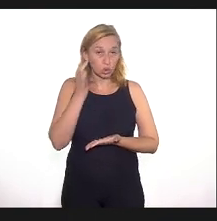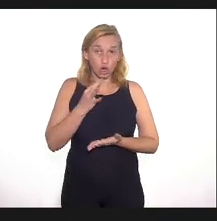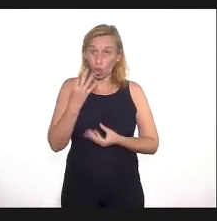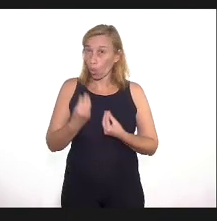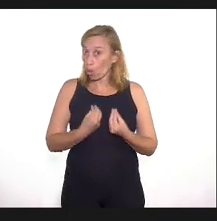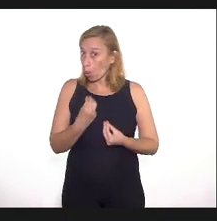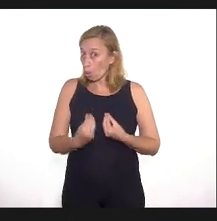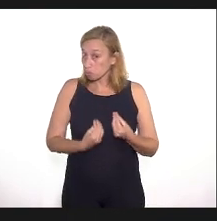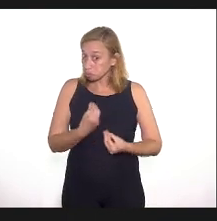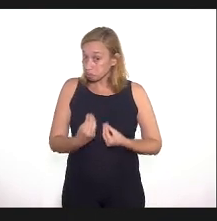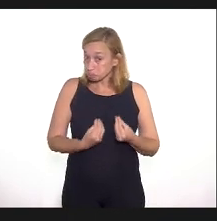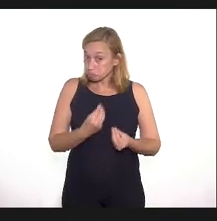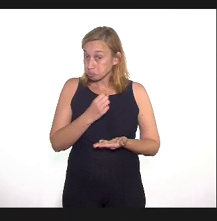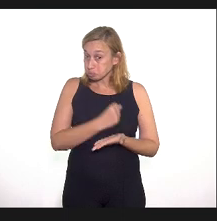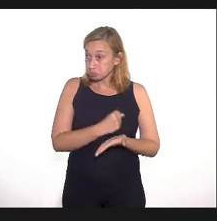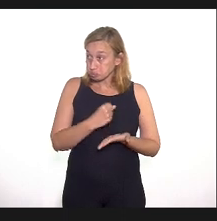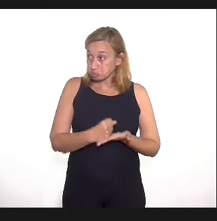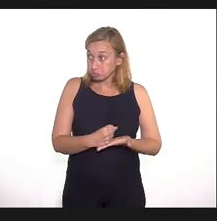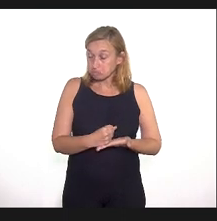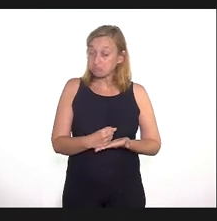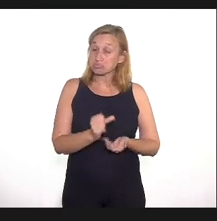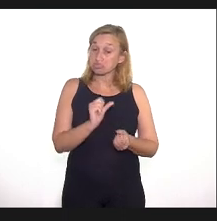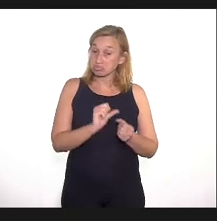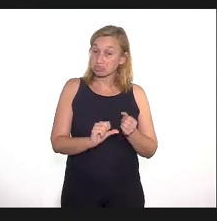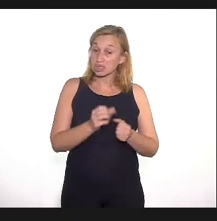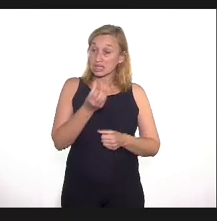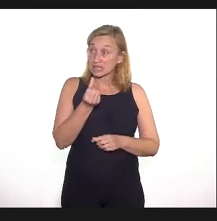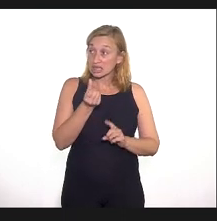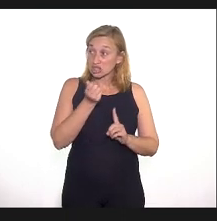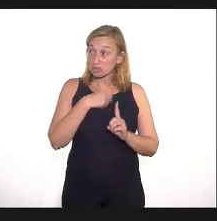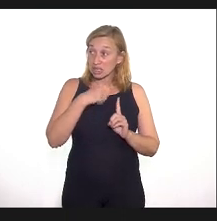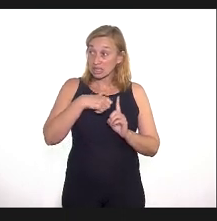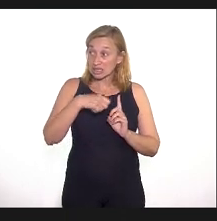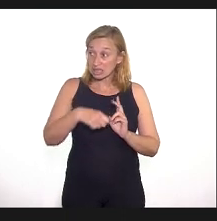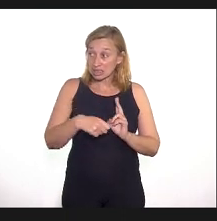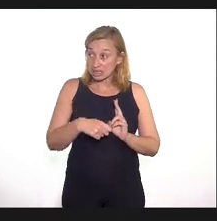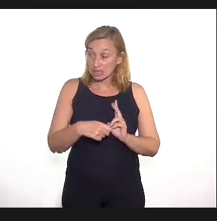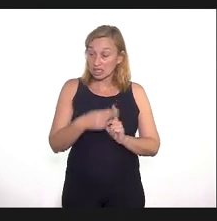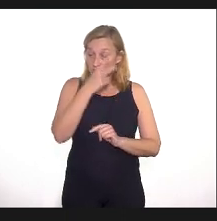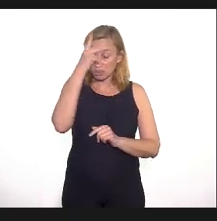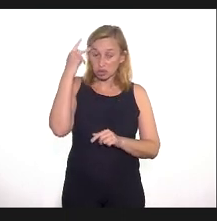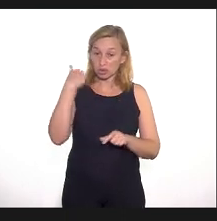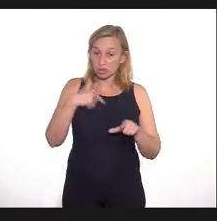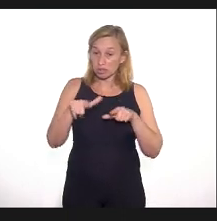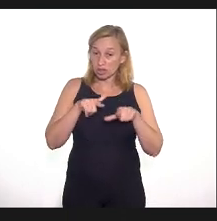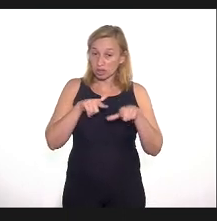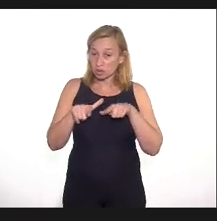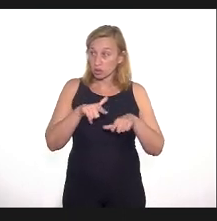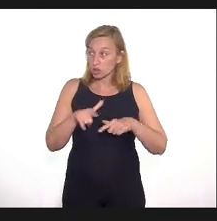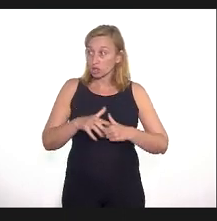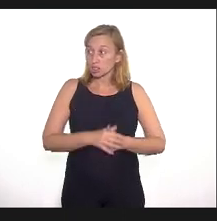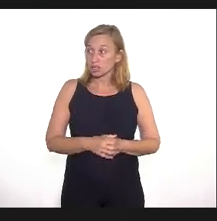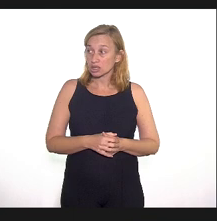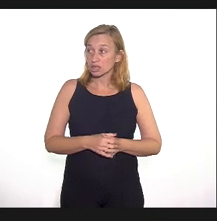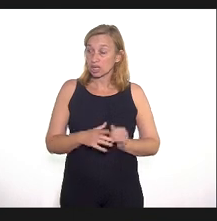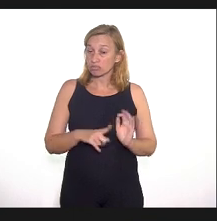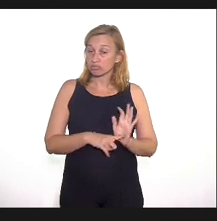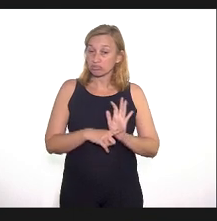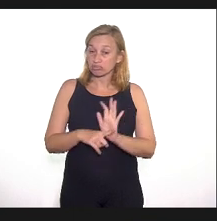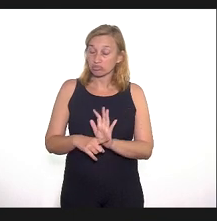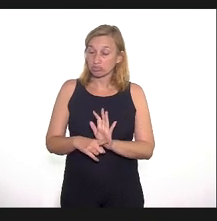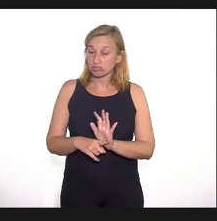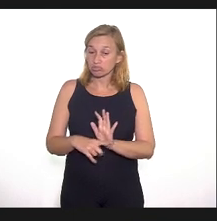né? Fez um contrato de 6 meses para os trabalhadores atender